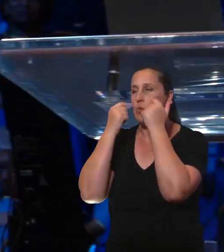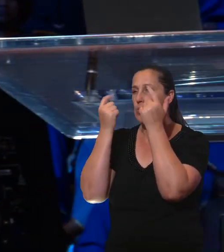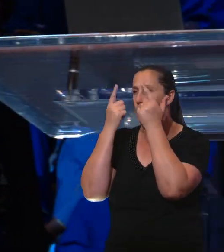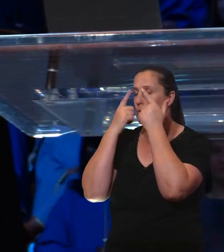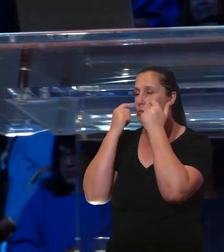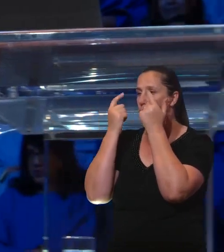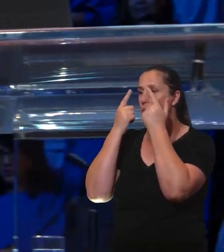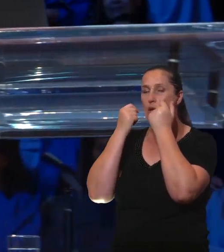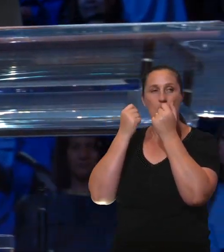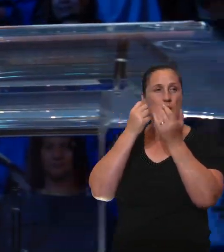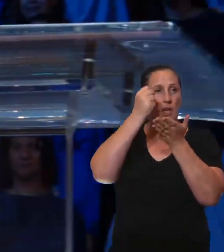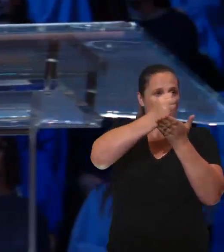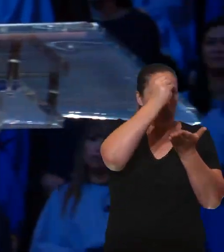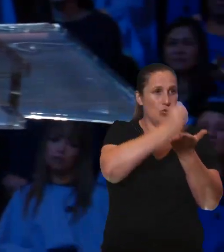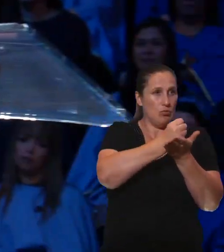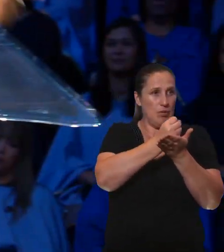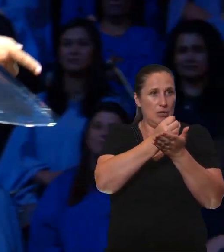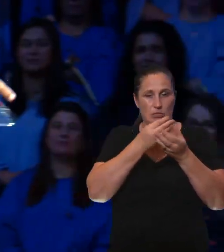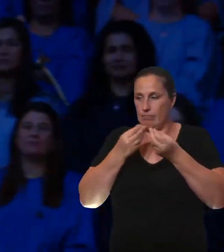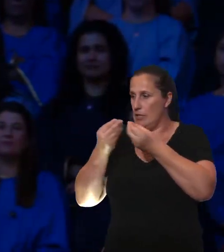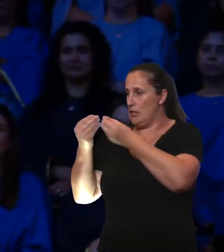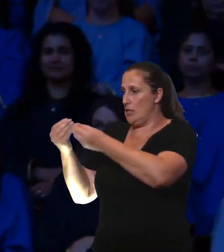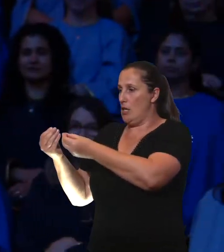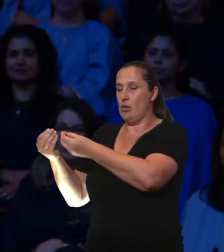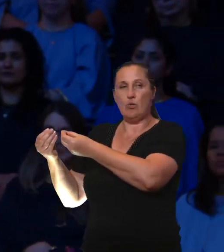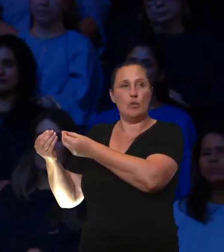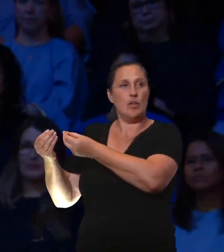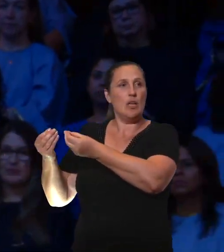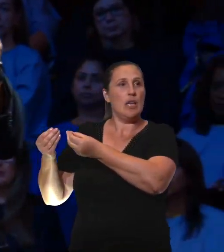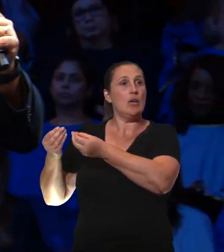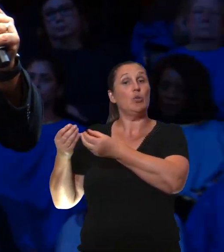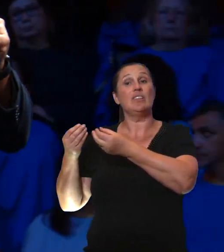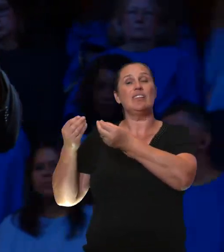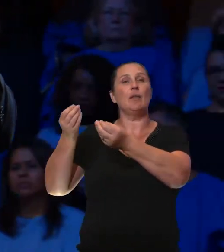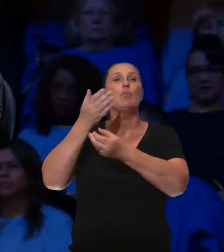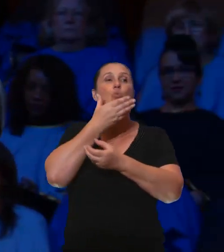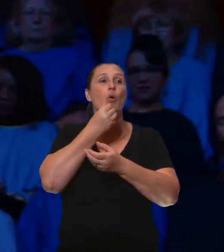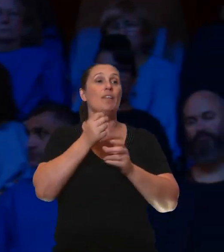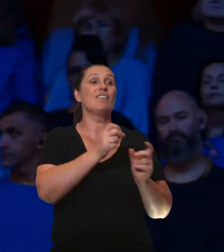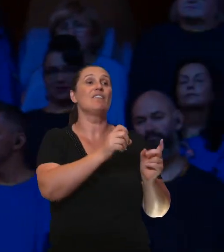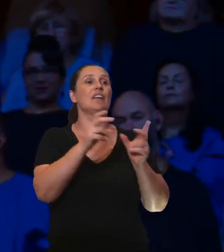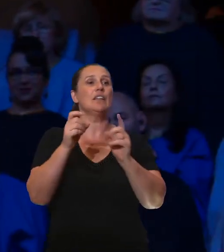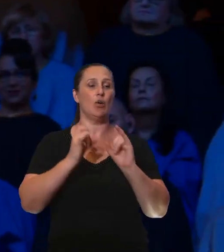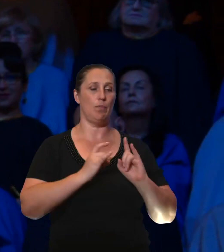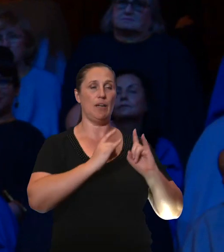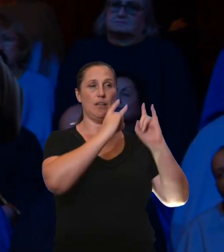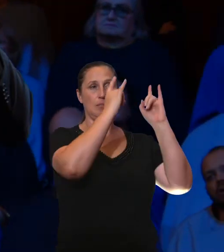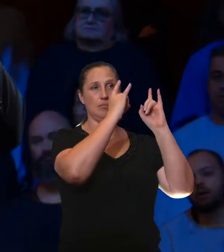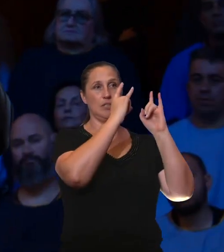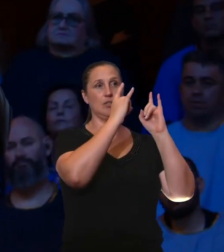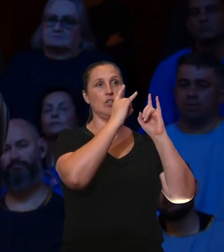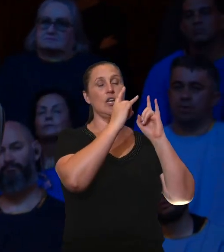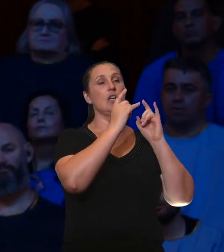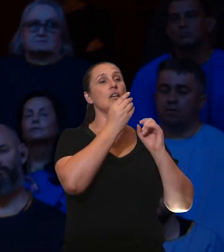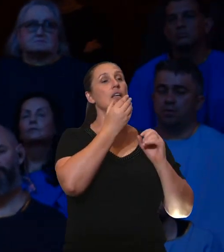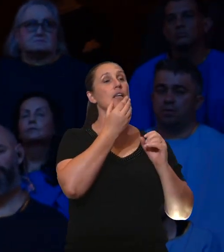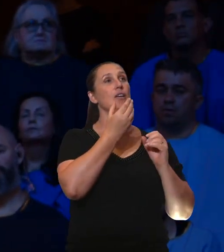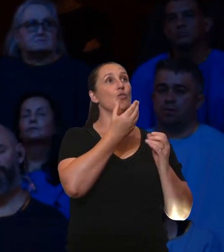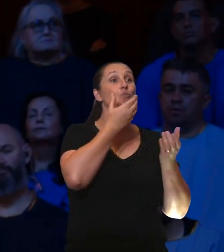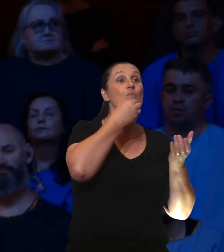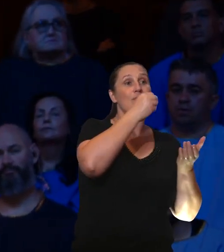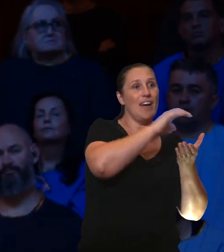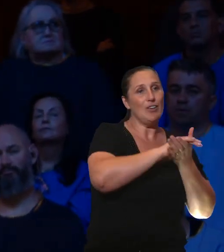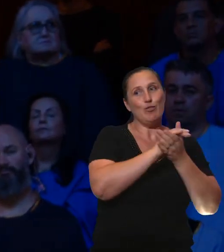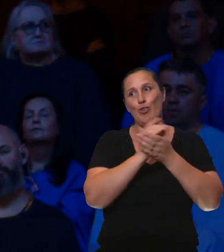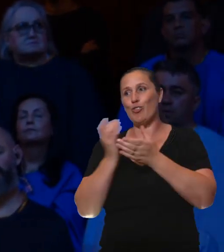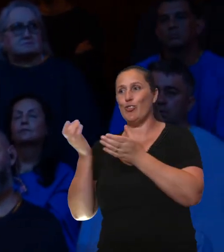aquela escritura. Eu botei na mão do corretor para vender aquele apartamento, e ele voltou para sua casa, porque a